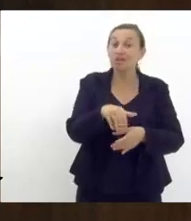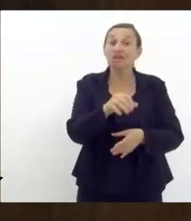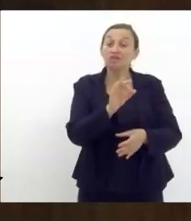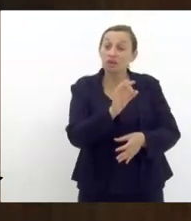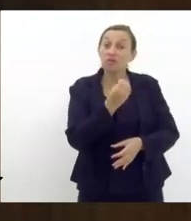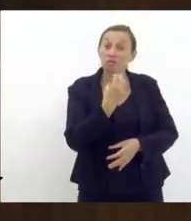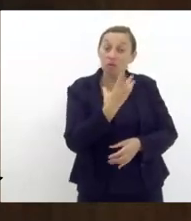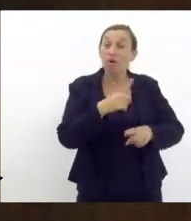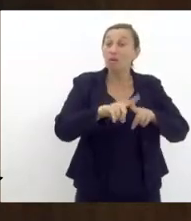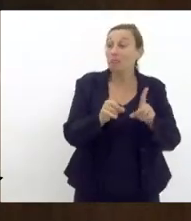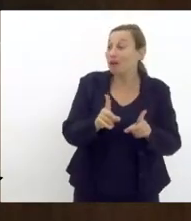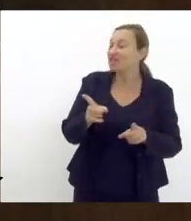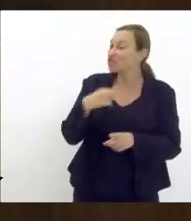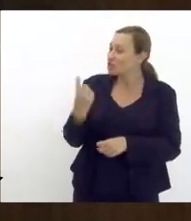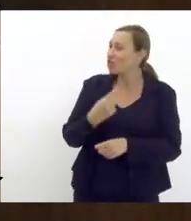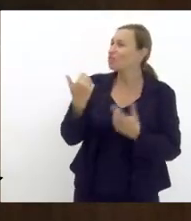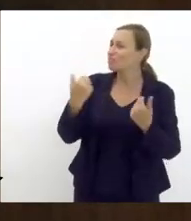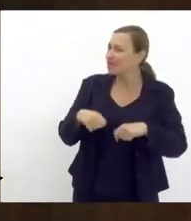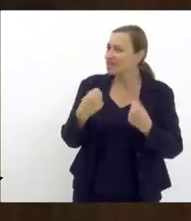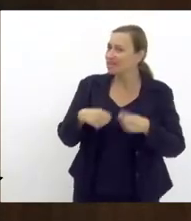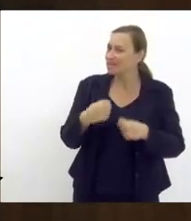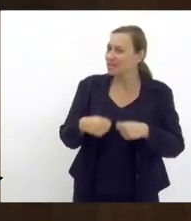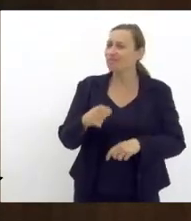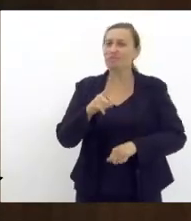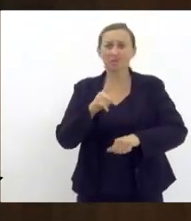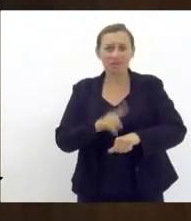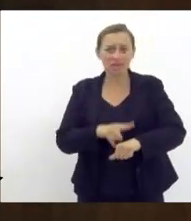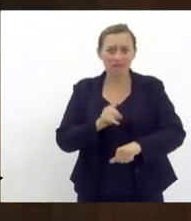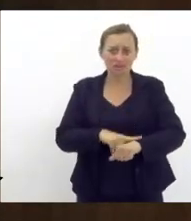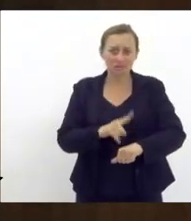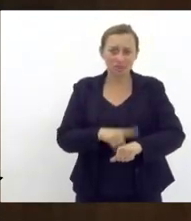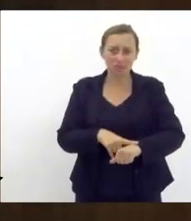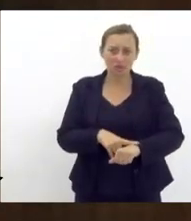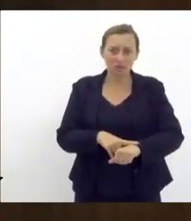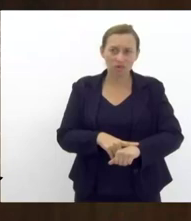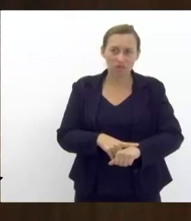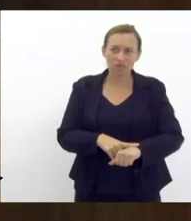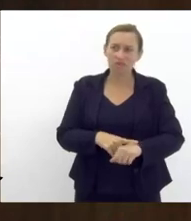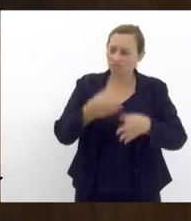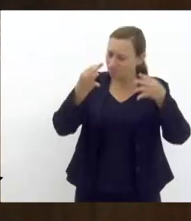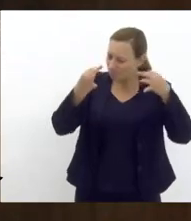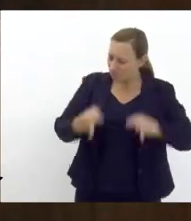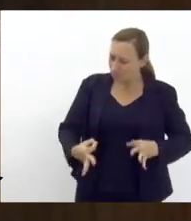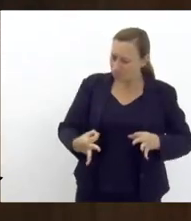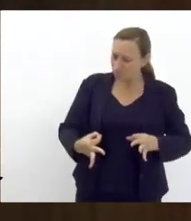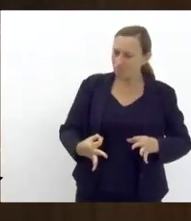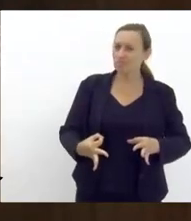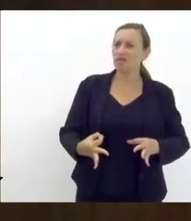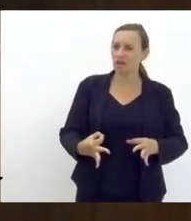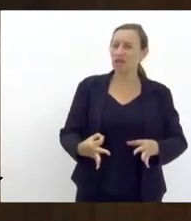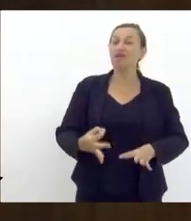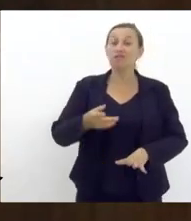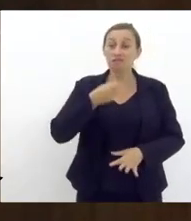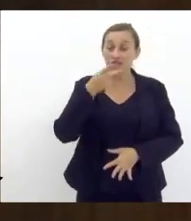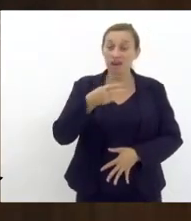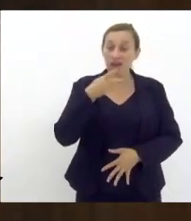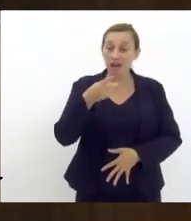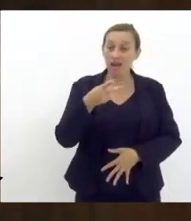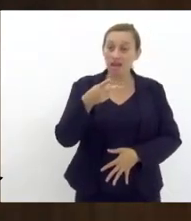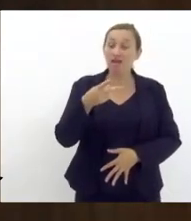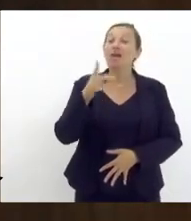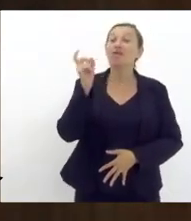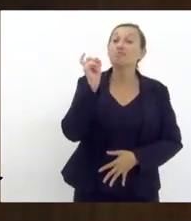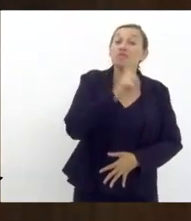mas que nós precisamos neste momento por uma questão de honestidade intelectual dizer que é